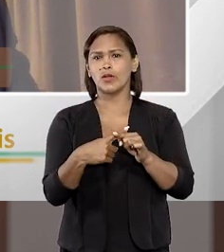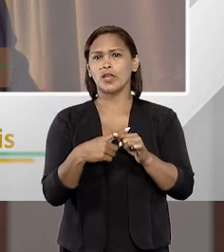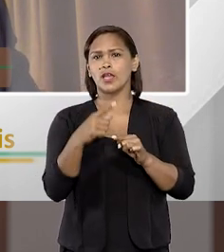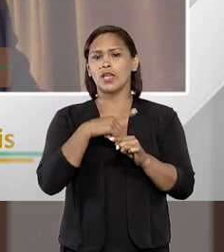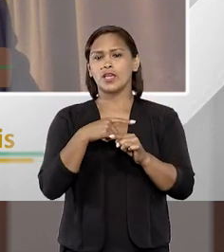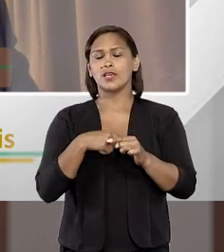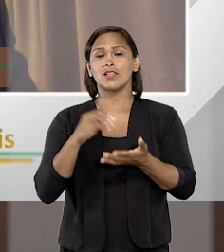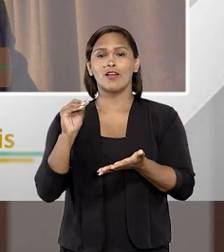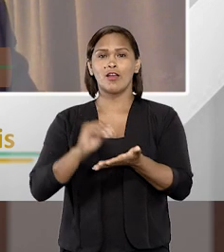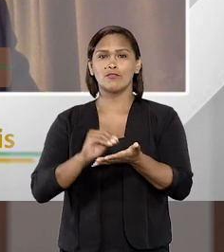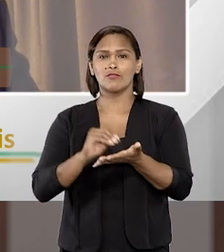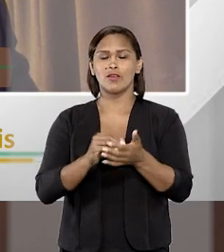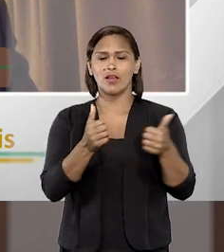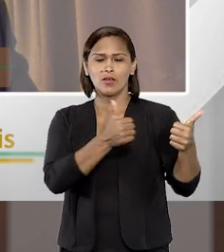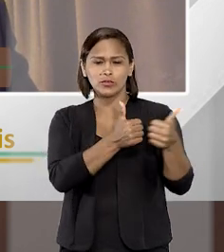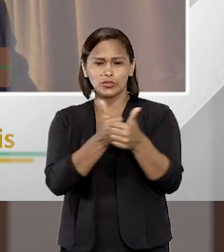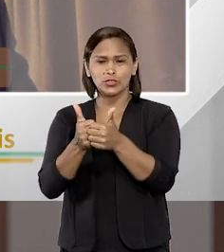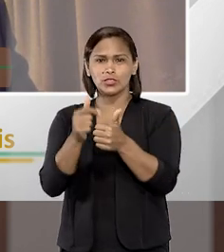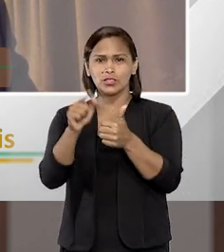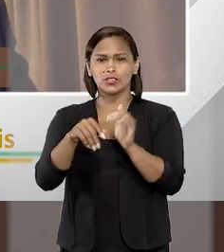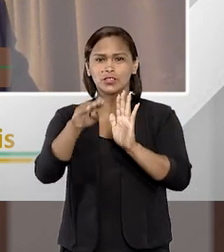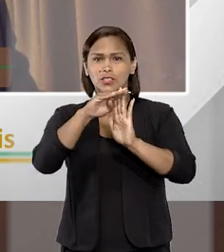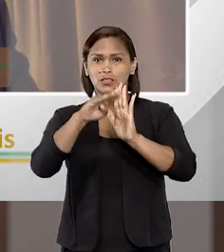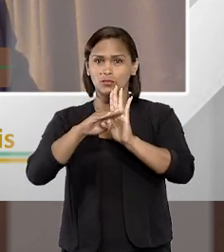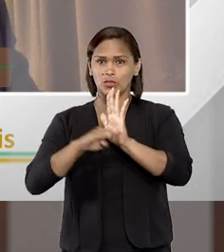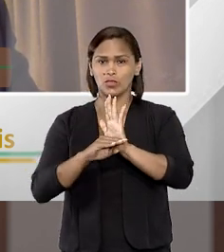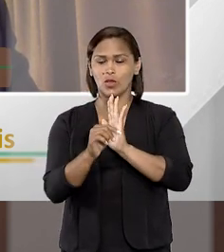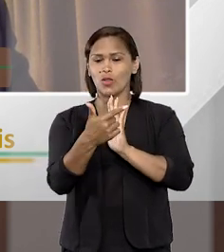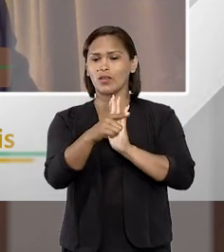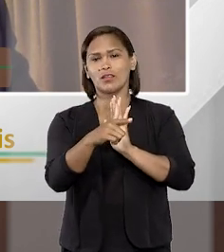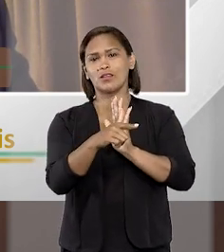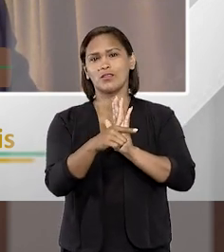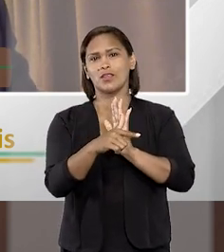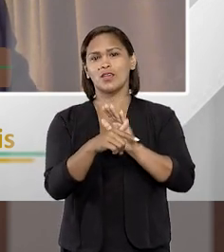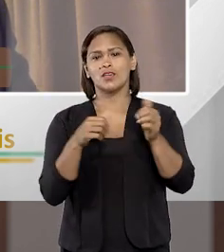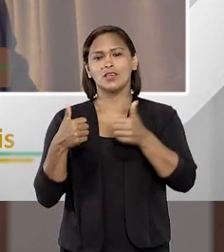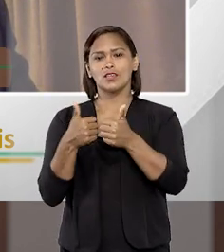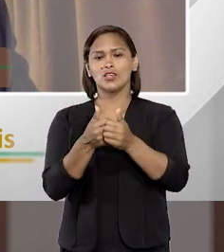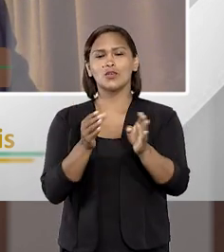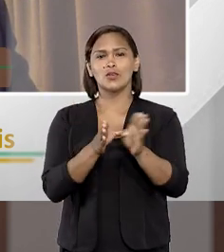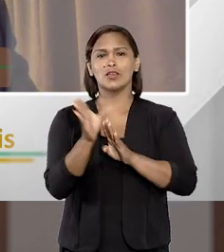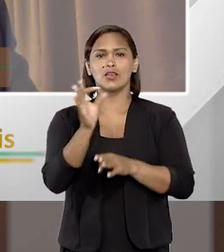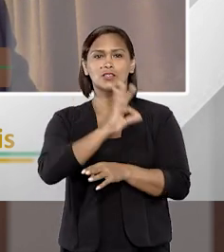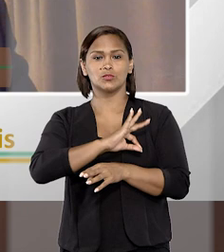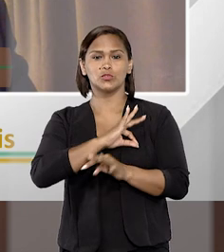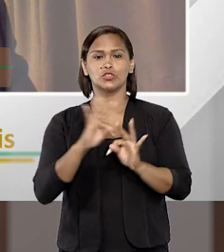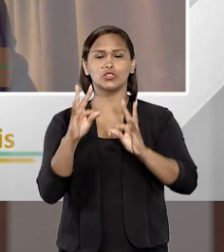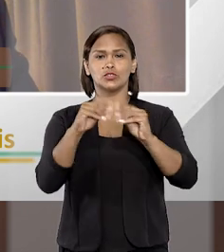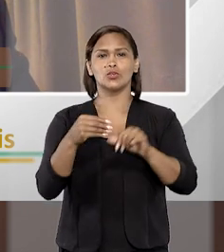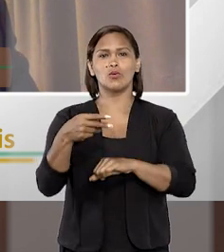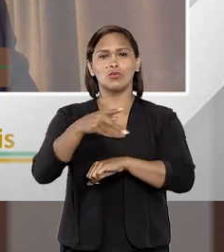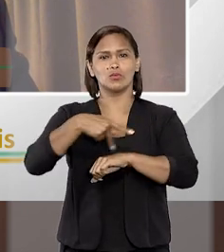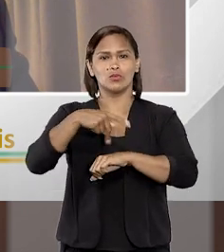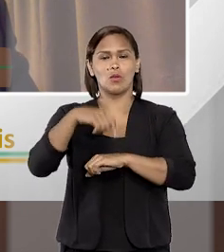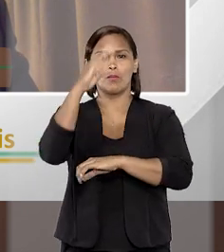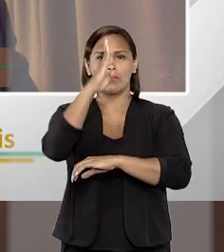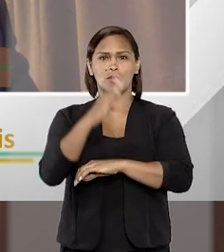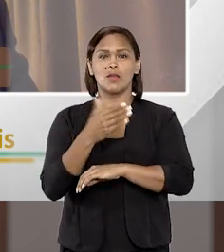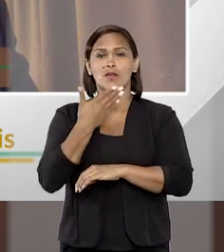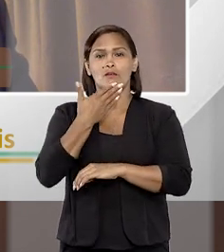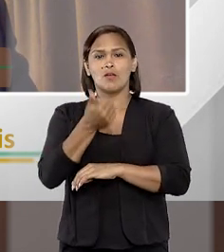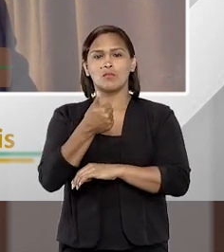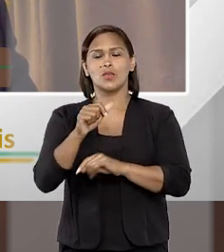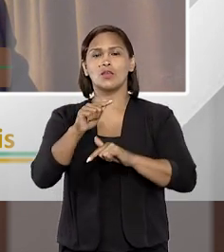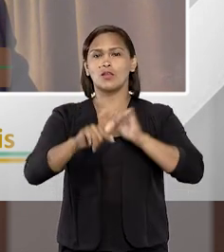da ausência de diretrizes e protocolos que orientem as Polícias de todo país uma